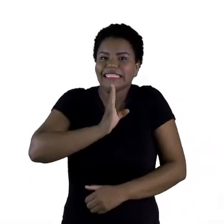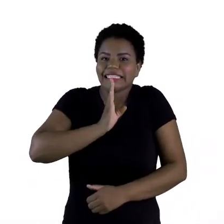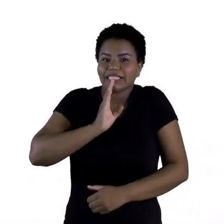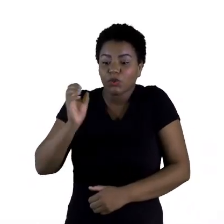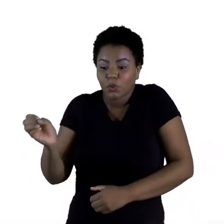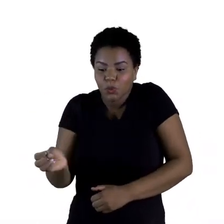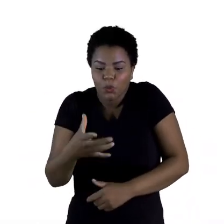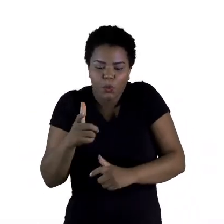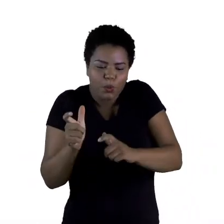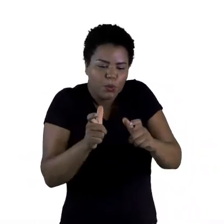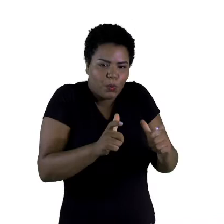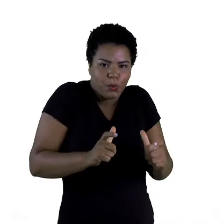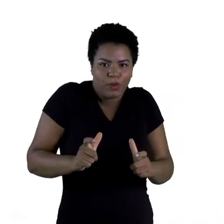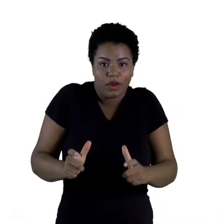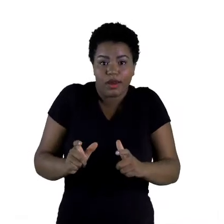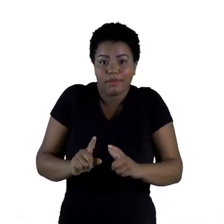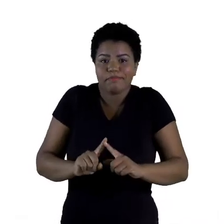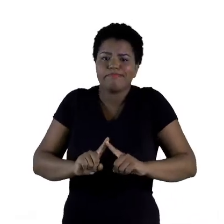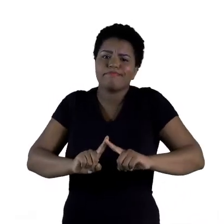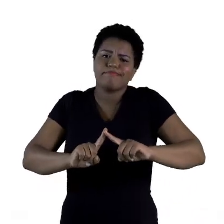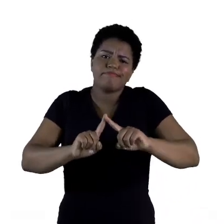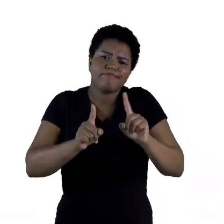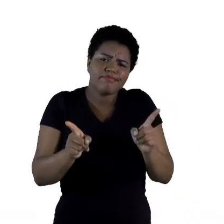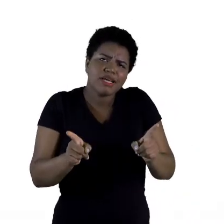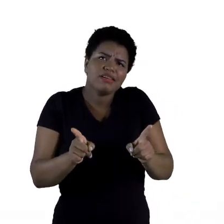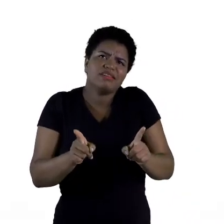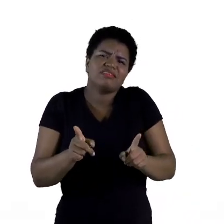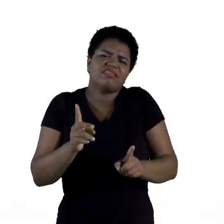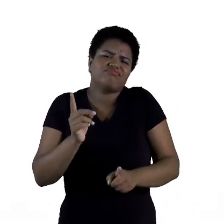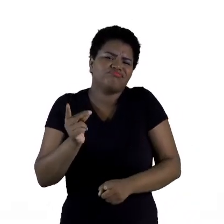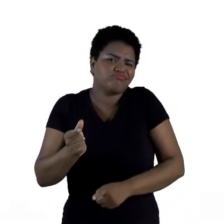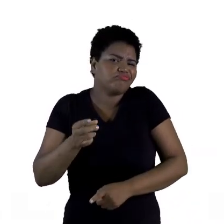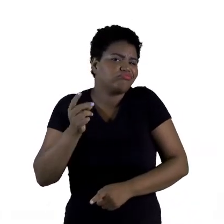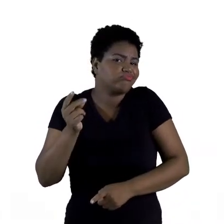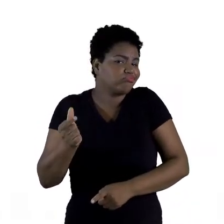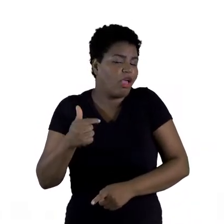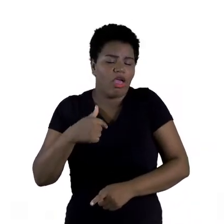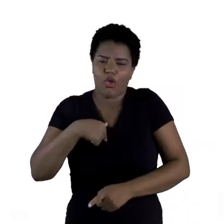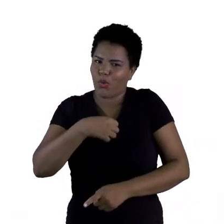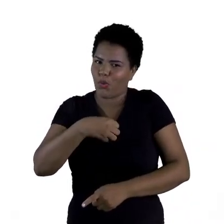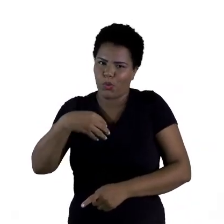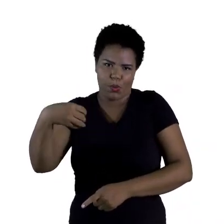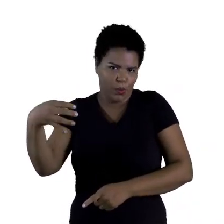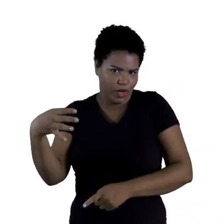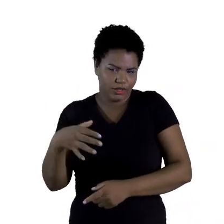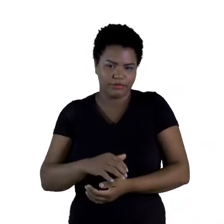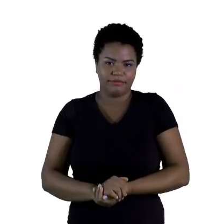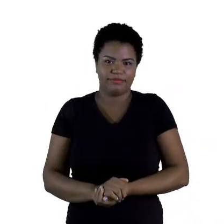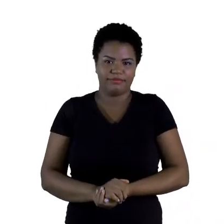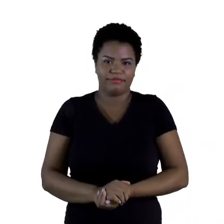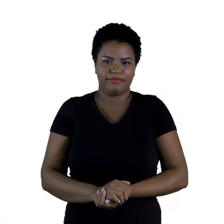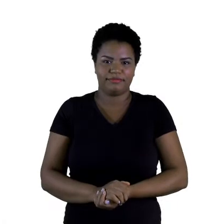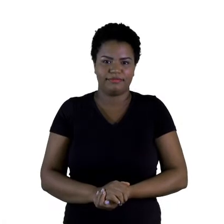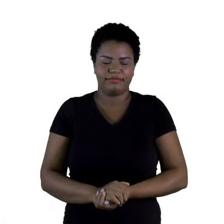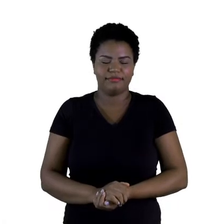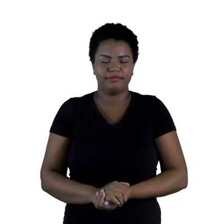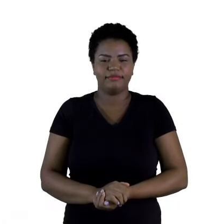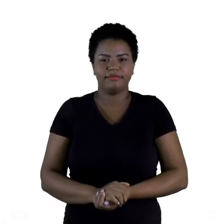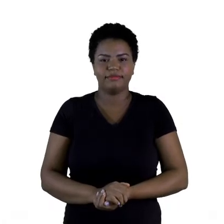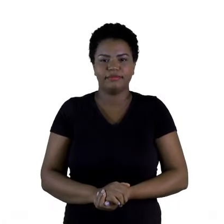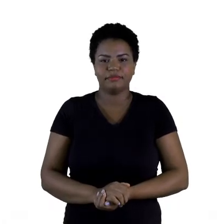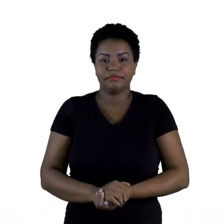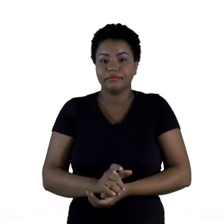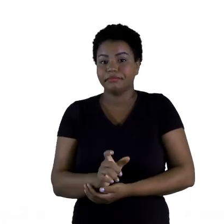lugares. Entretanto, faz tempo que não viajo. Olha aí, nós